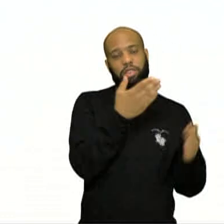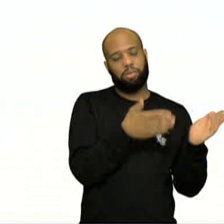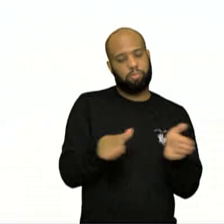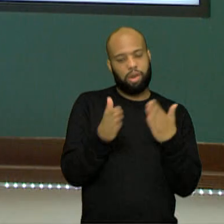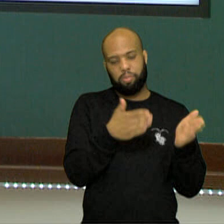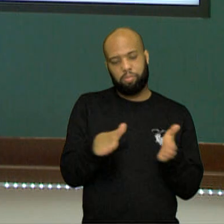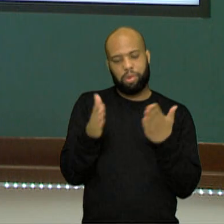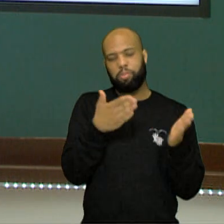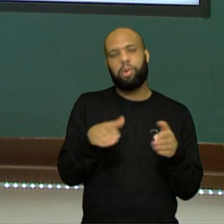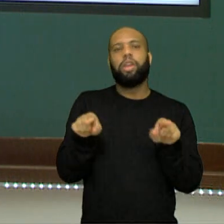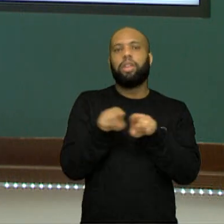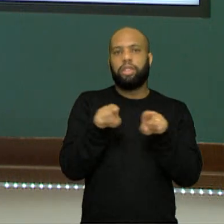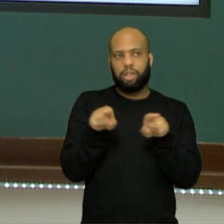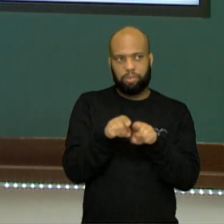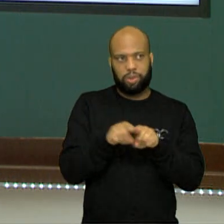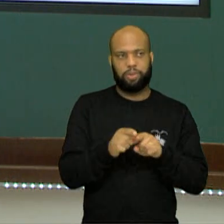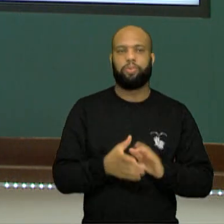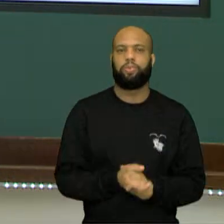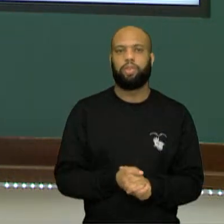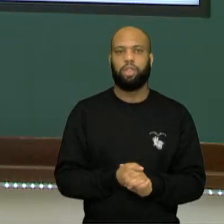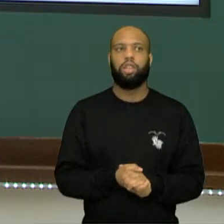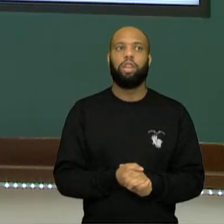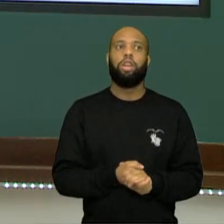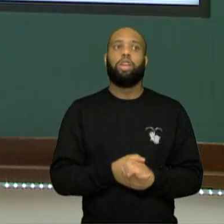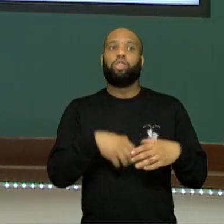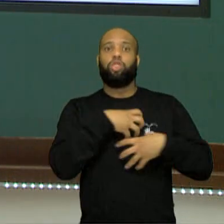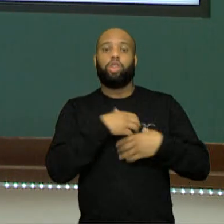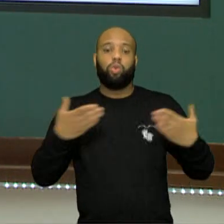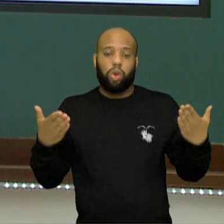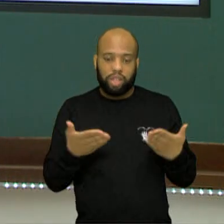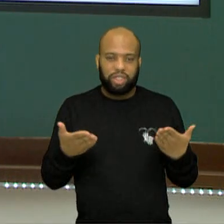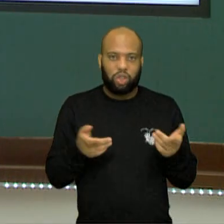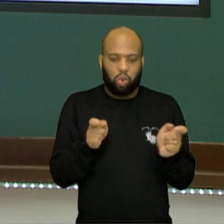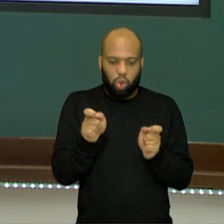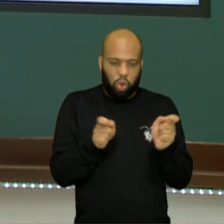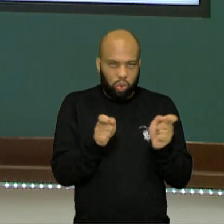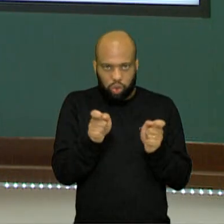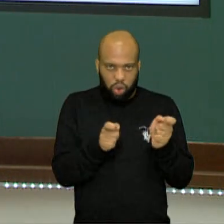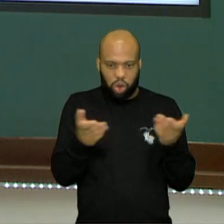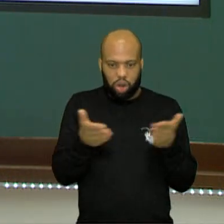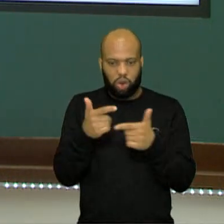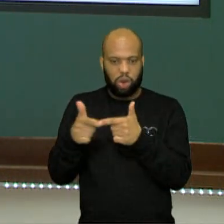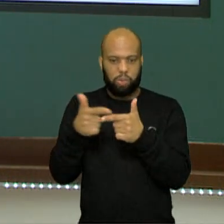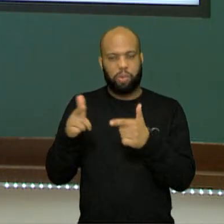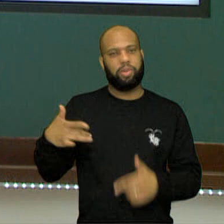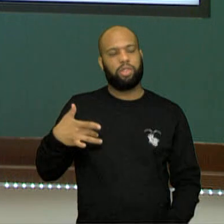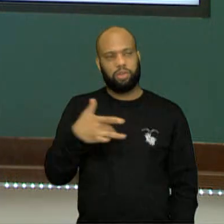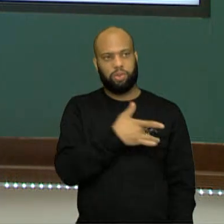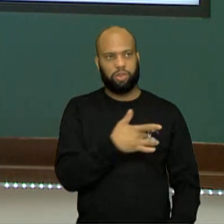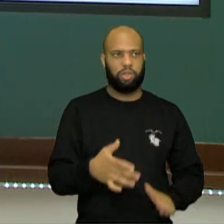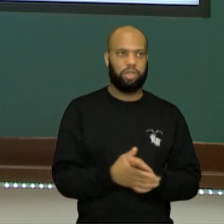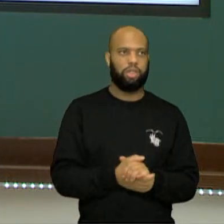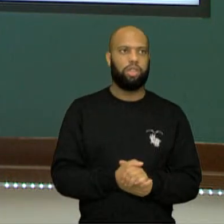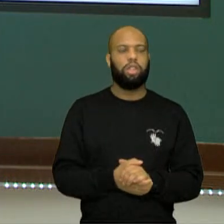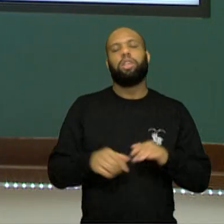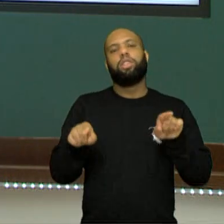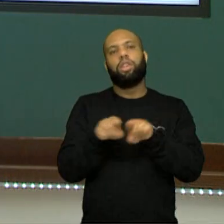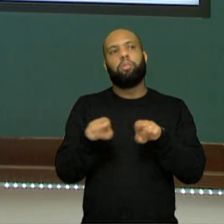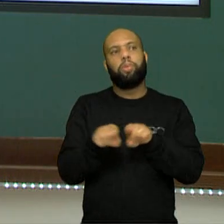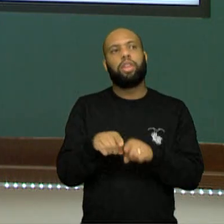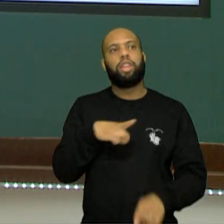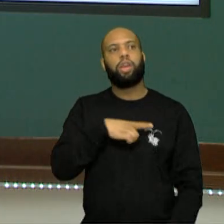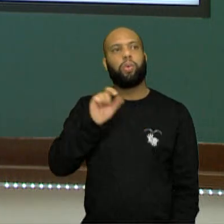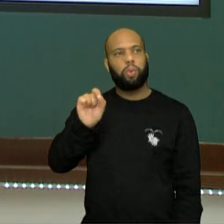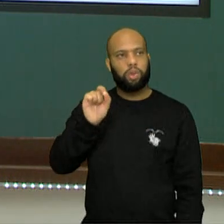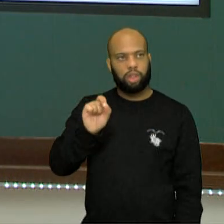medicamentos sintetizados em laboratórios, para que a gente consiga controlar os mais diversos problemas de saúde. E aqui a gente também